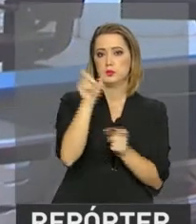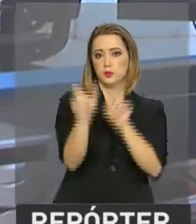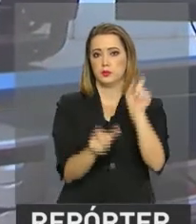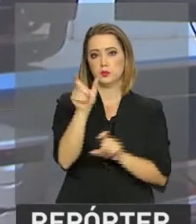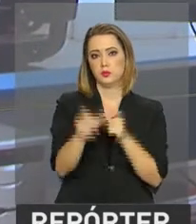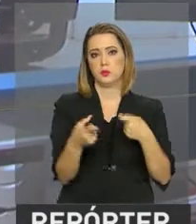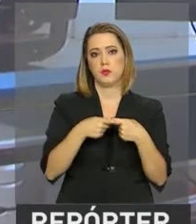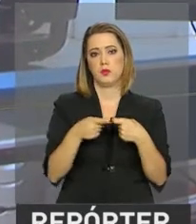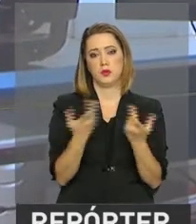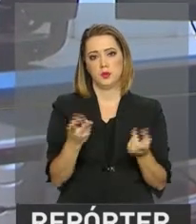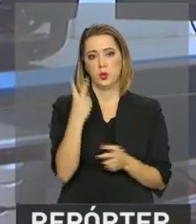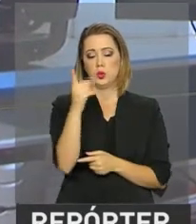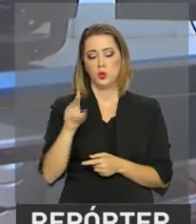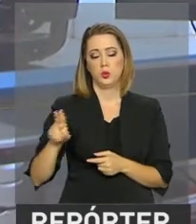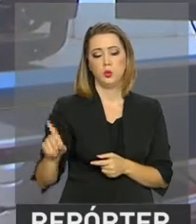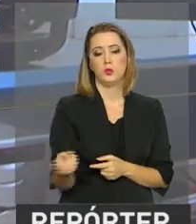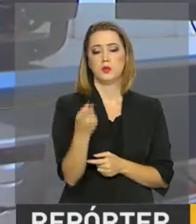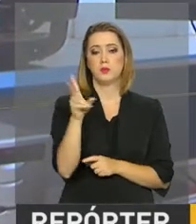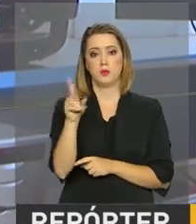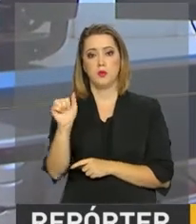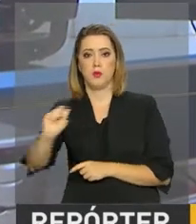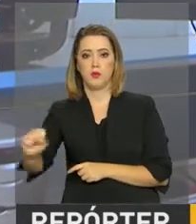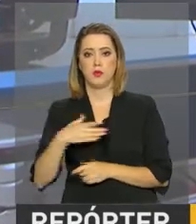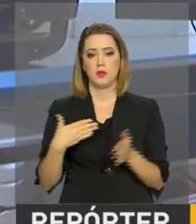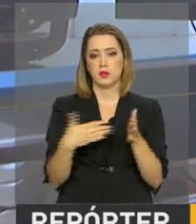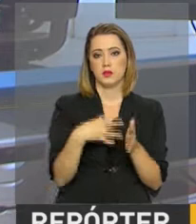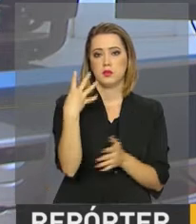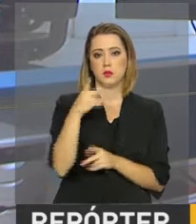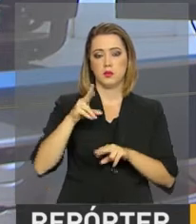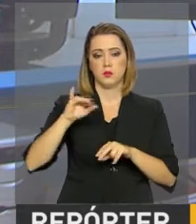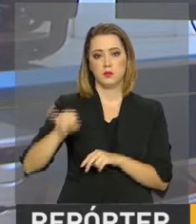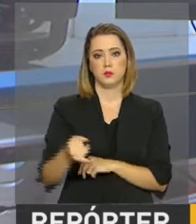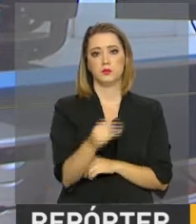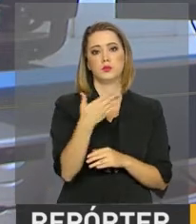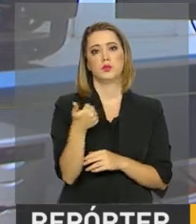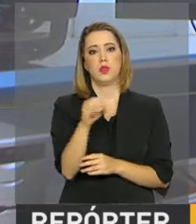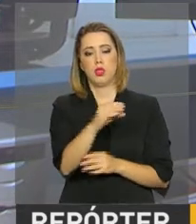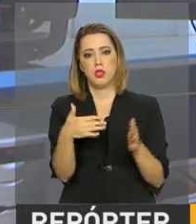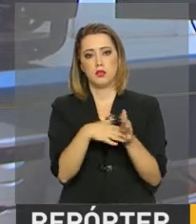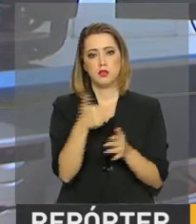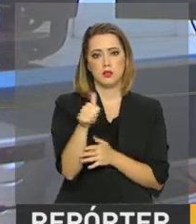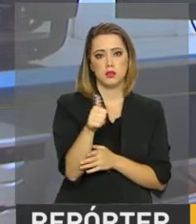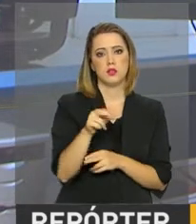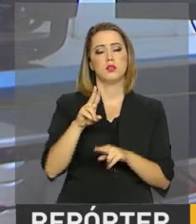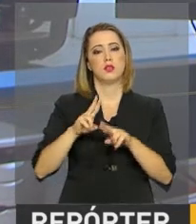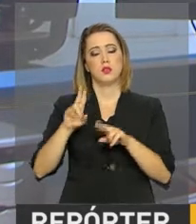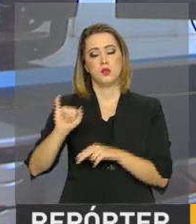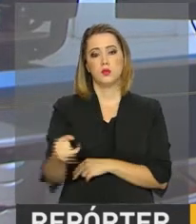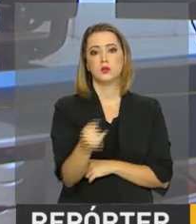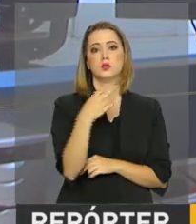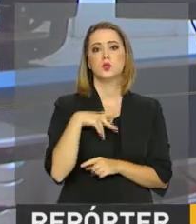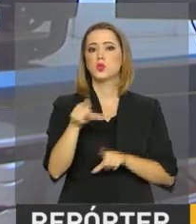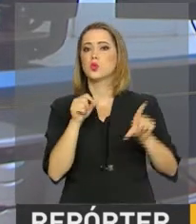se inscrever até o dia 4 de janeiro no site do programa em 10 e 11 de janeiro eles poderão escolher os locais de preferência